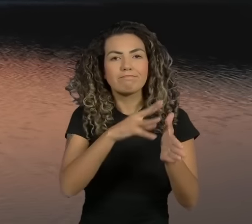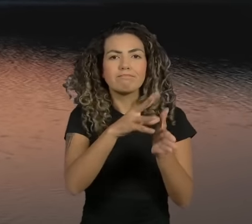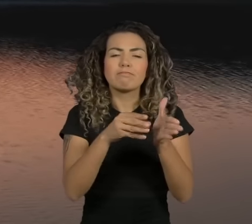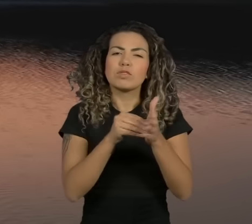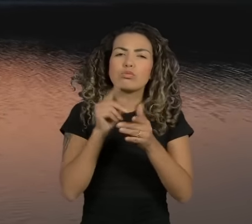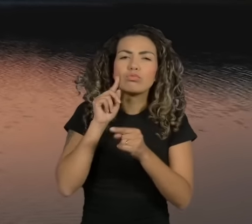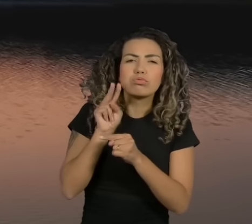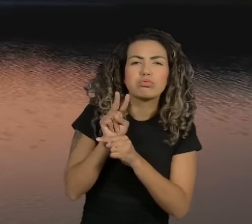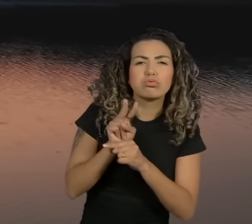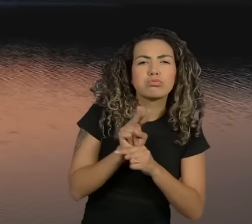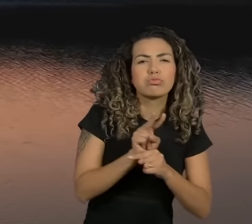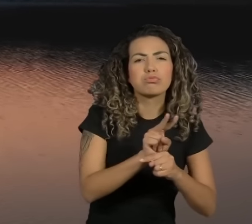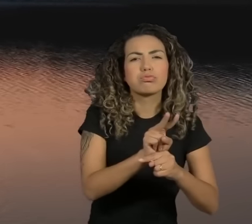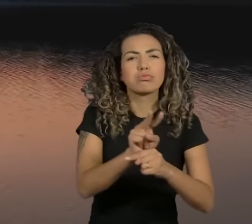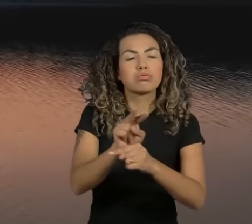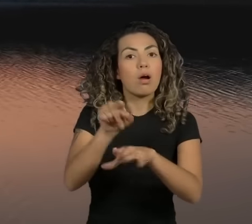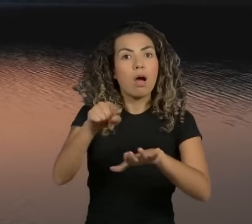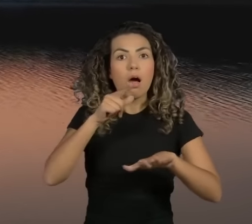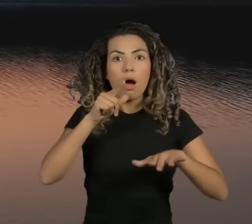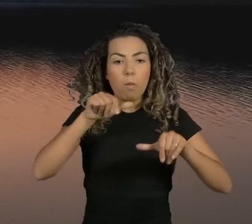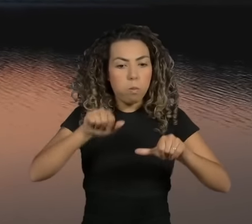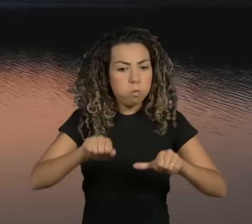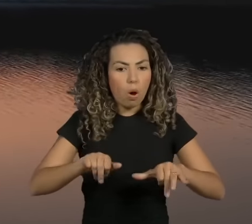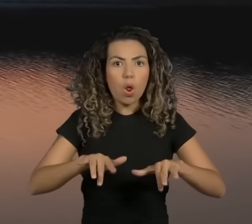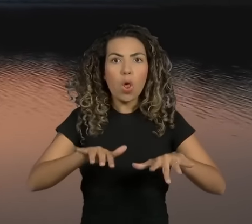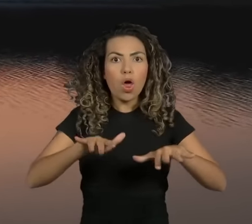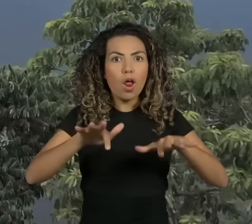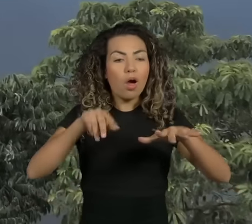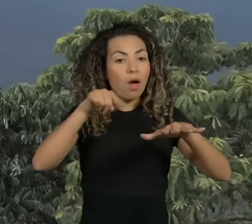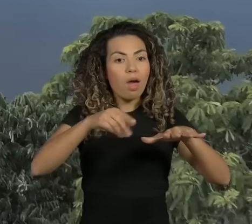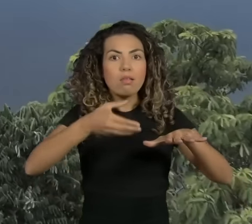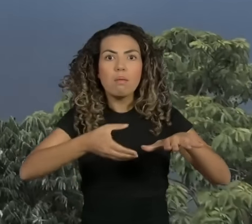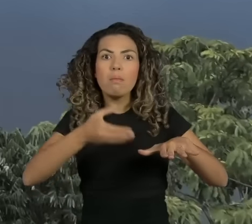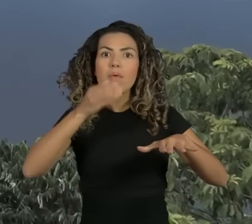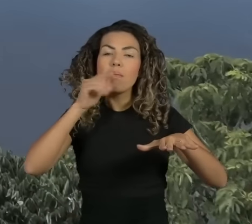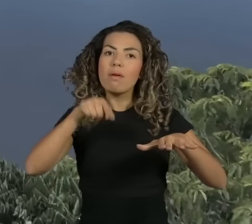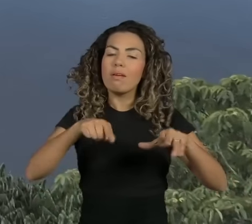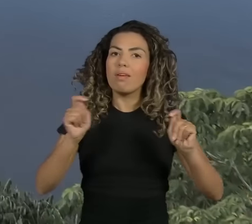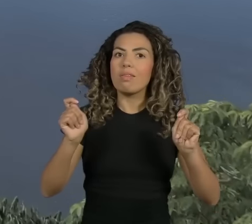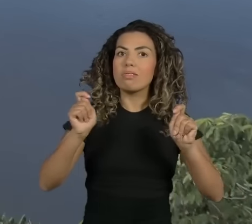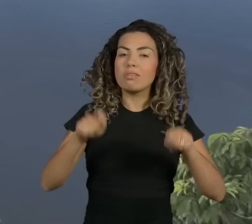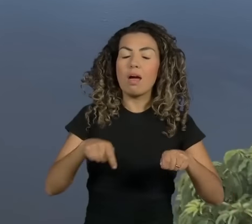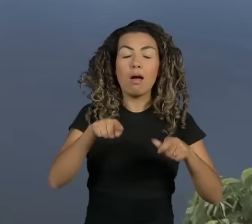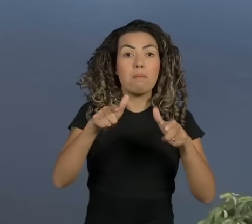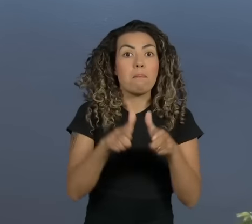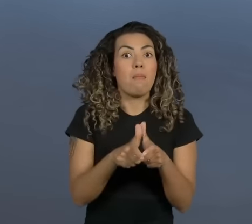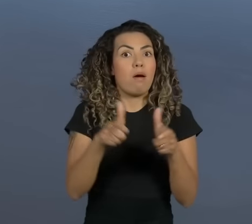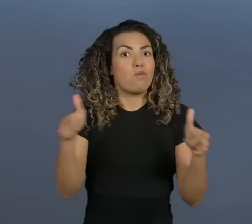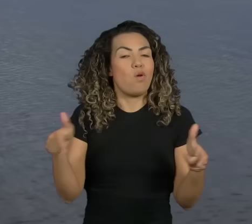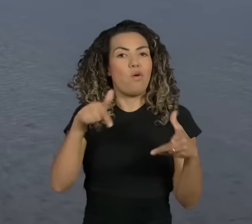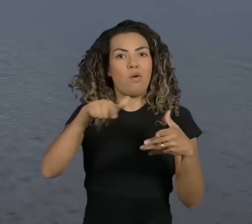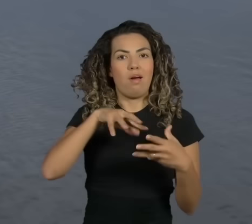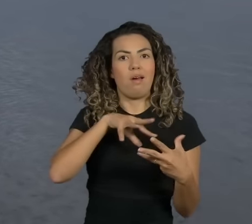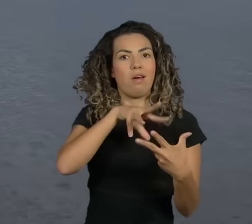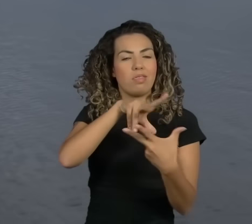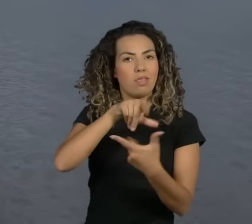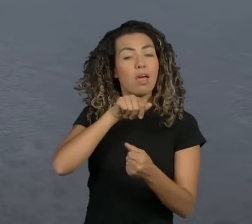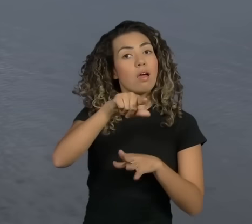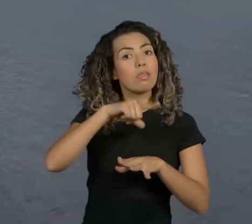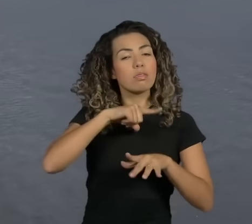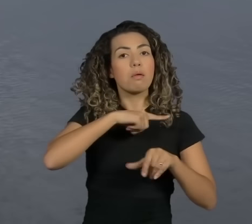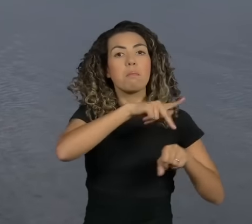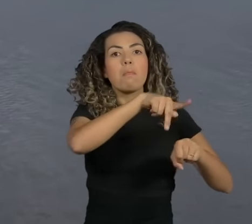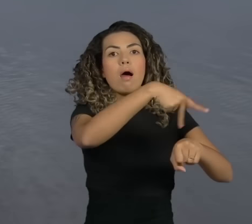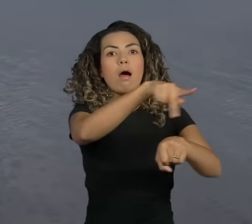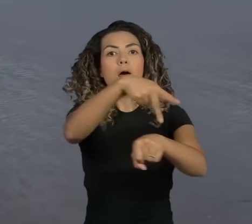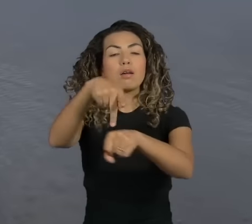A bacia com o maior volume de água doce da Terra cobre uma vasta área territorial que se estende por 9 países